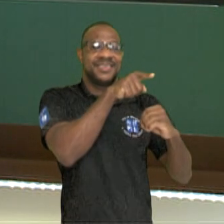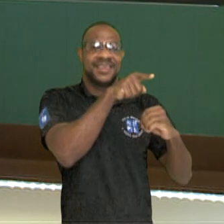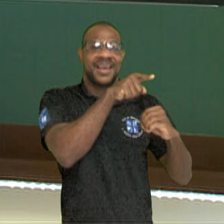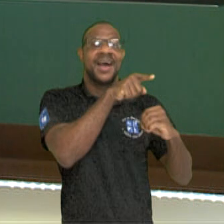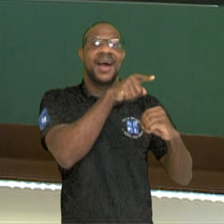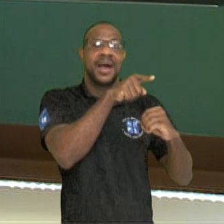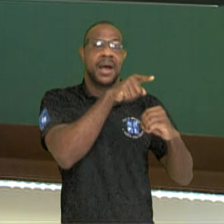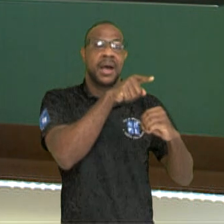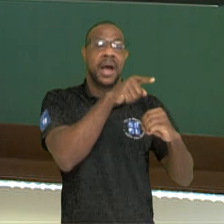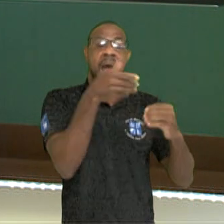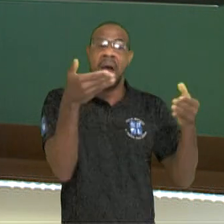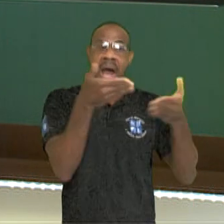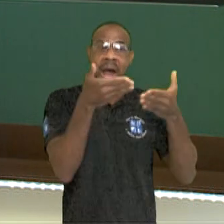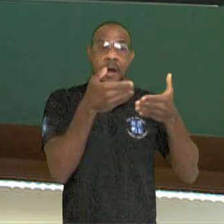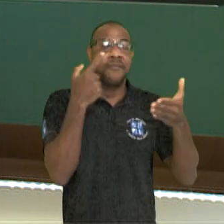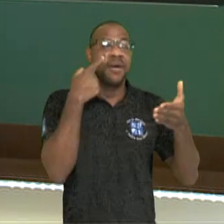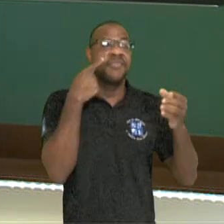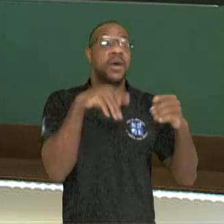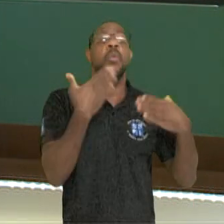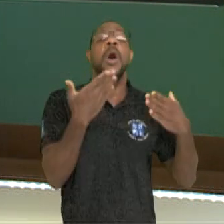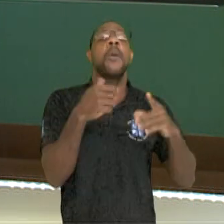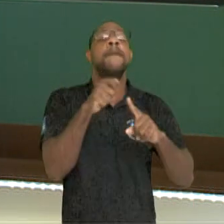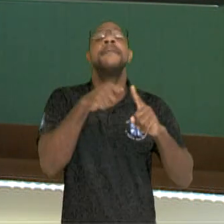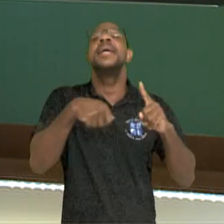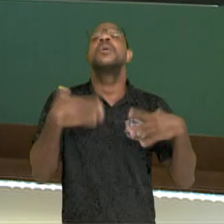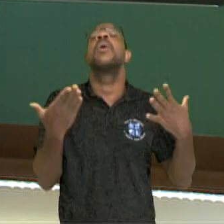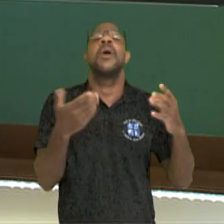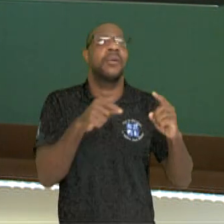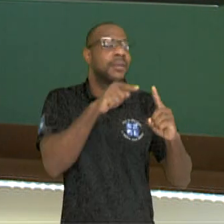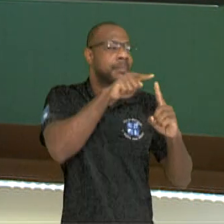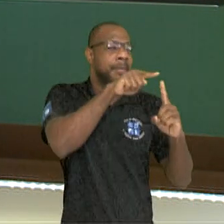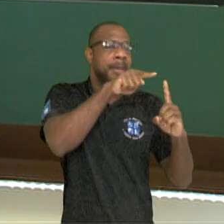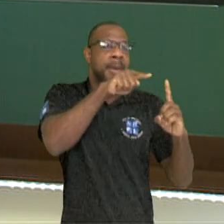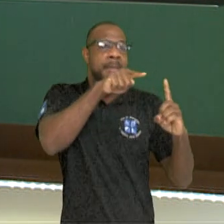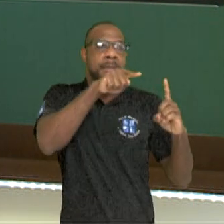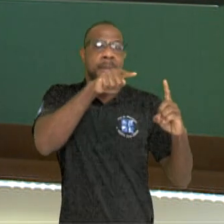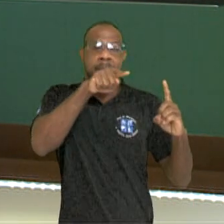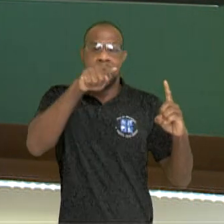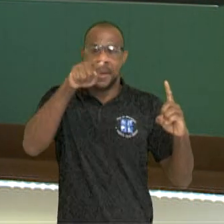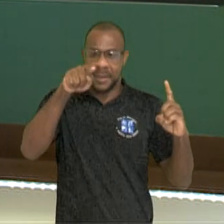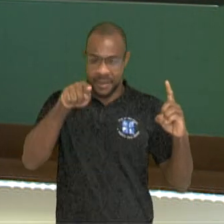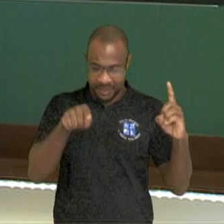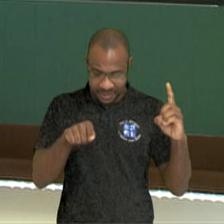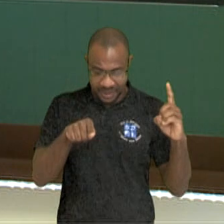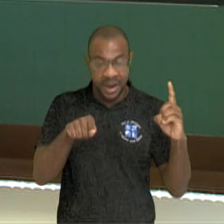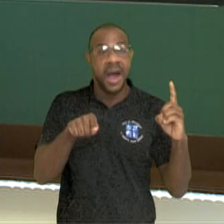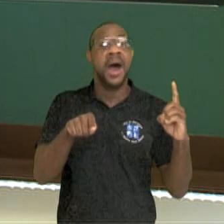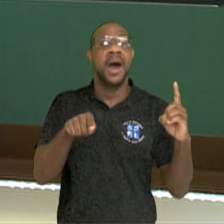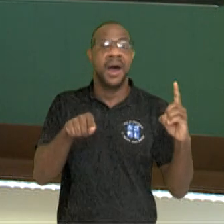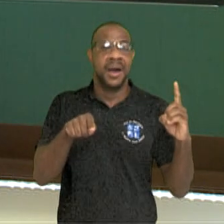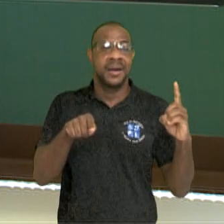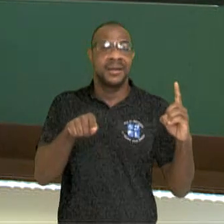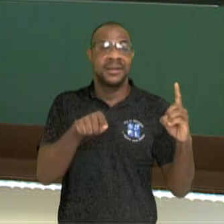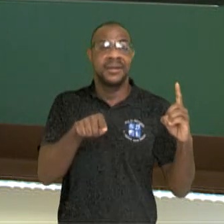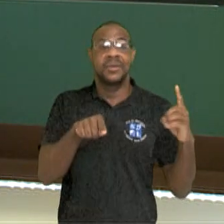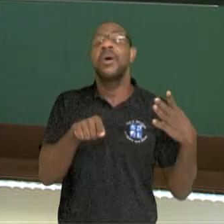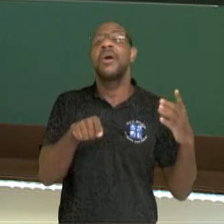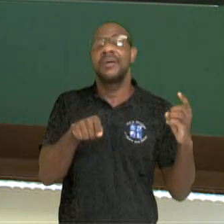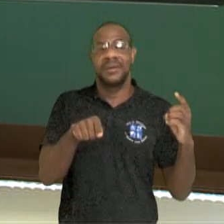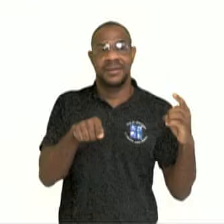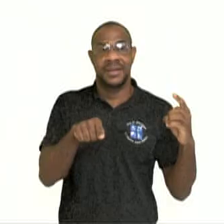20. Agora eu vou ver em quais meses coincide esse 20. Olha aqui, quais são os